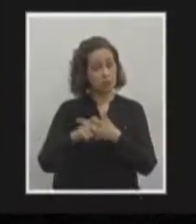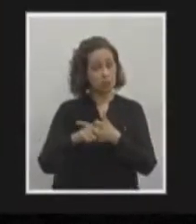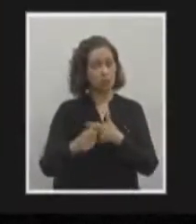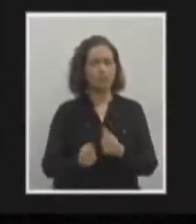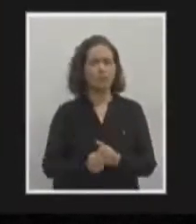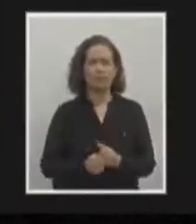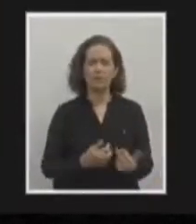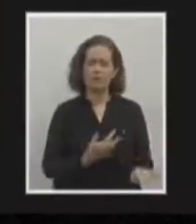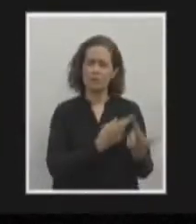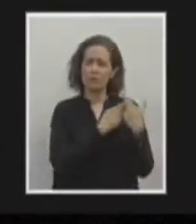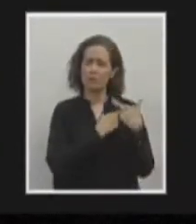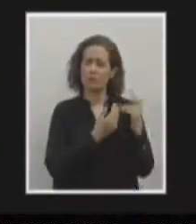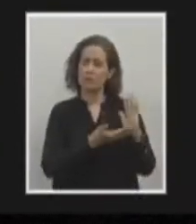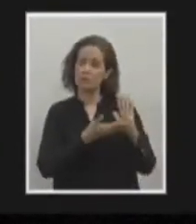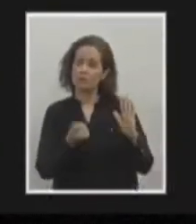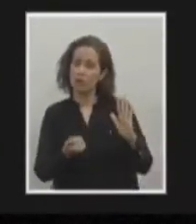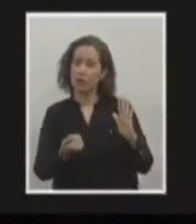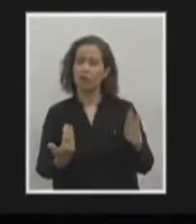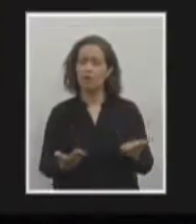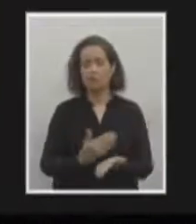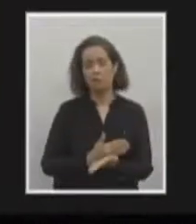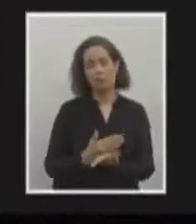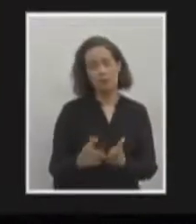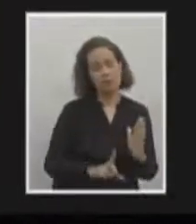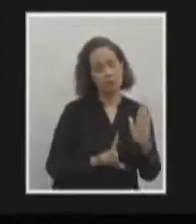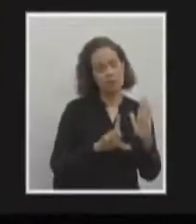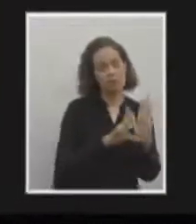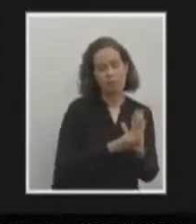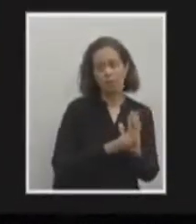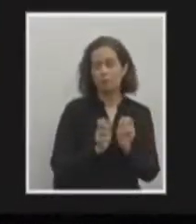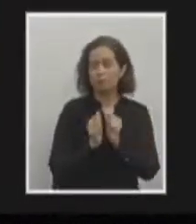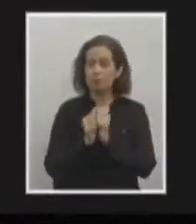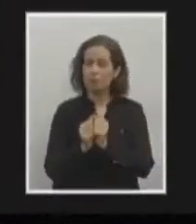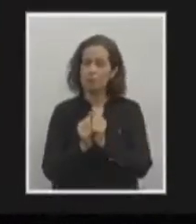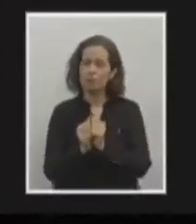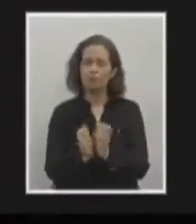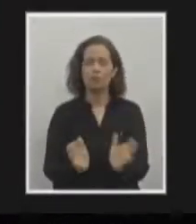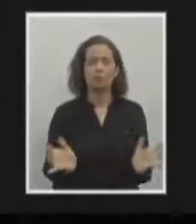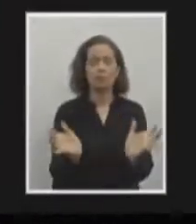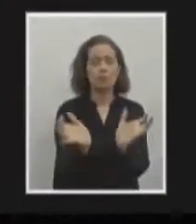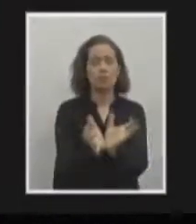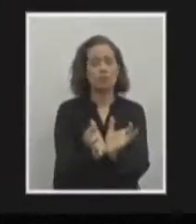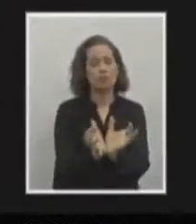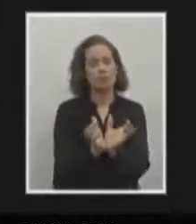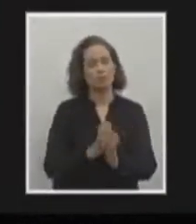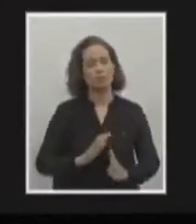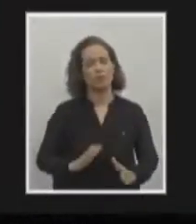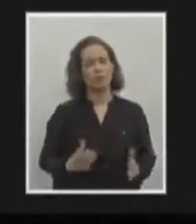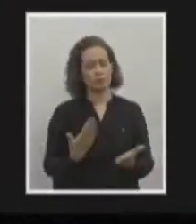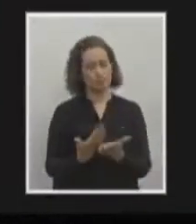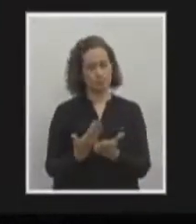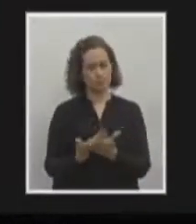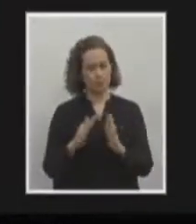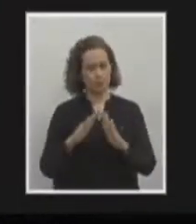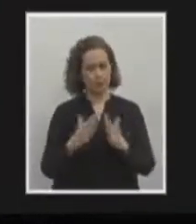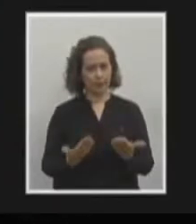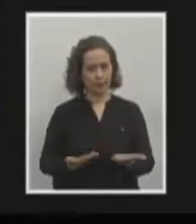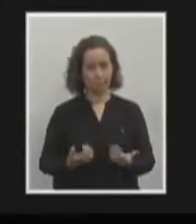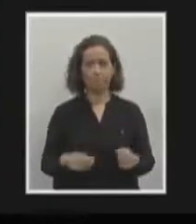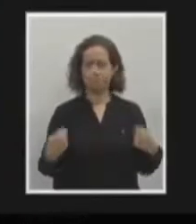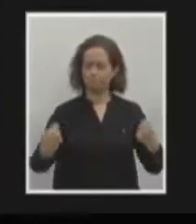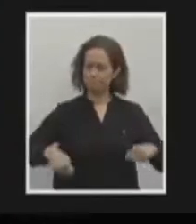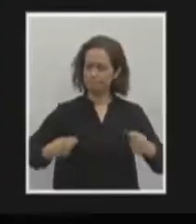Criar as leis junto com toda a categoria, com toda a comunidade escolar. Eu acho que é necessário que a gente faça